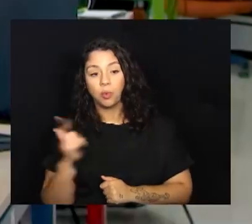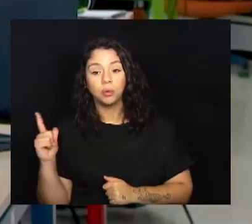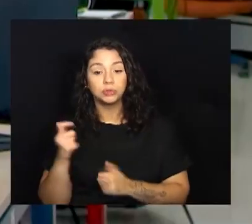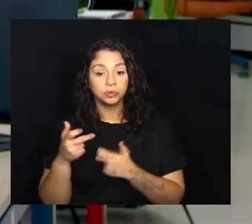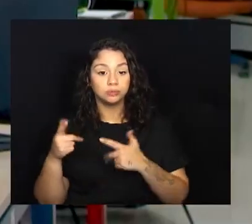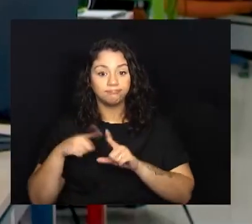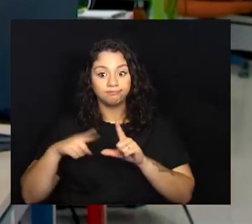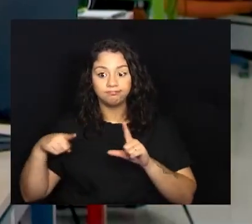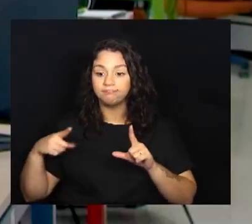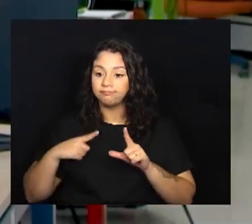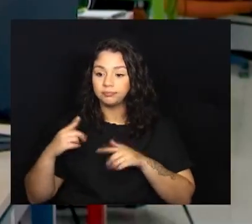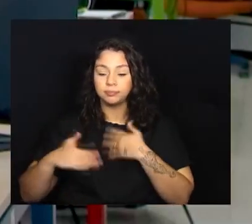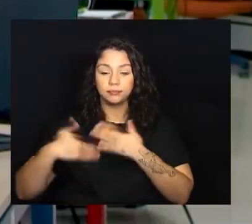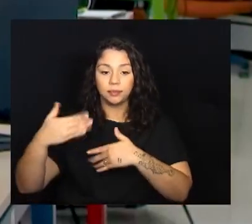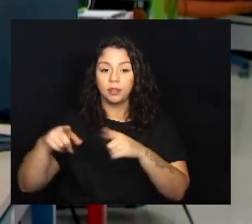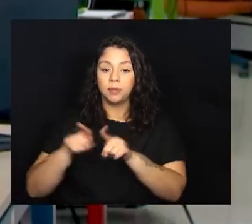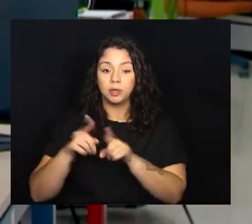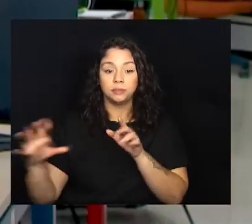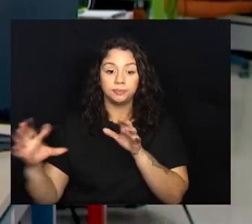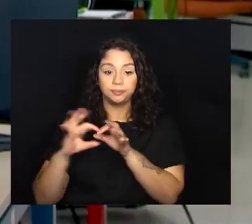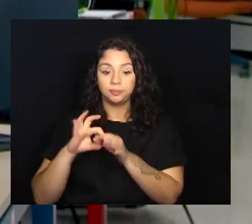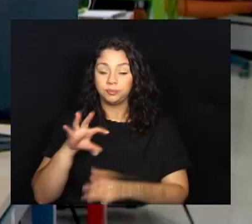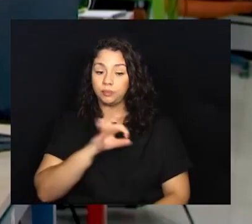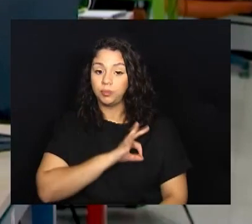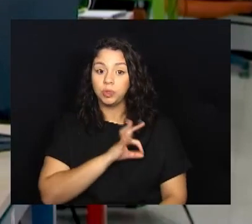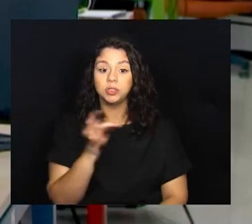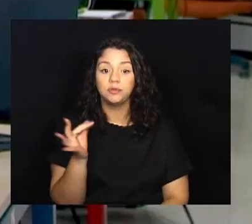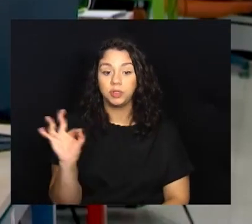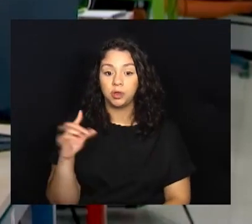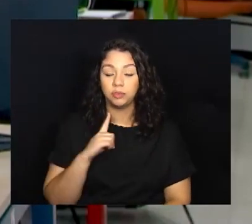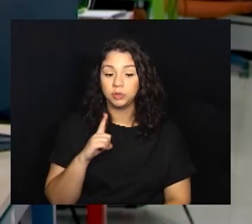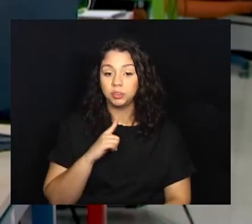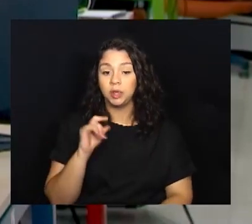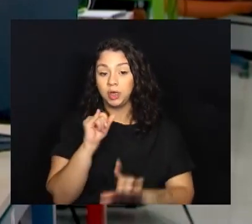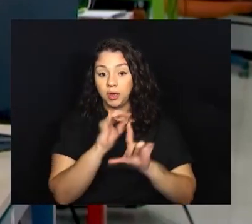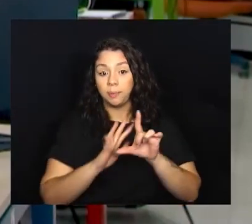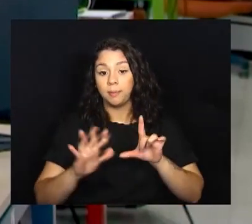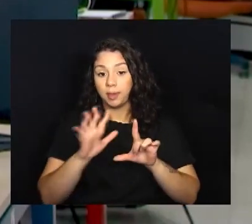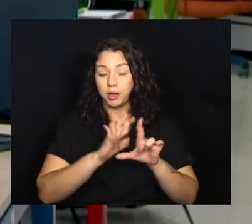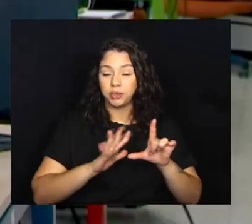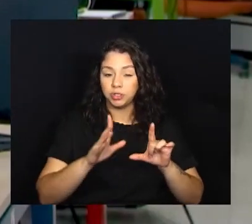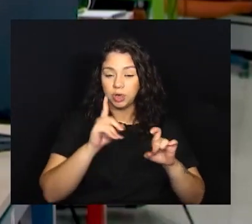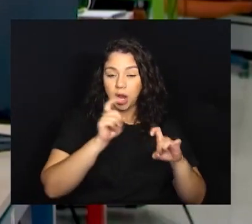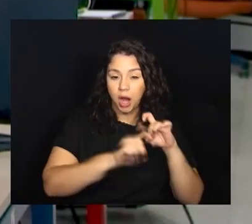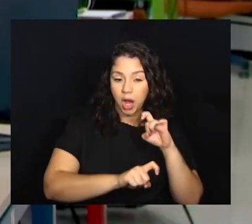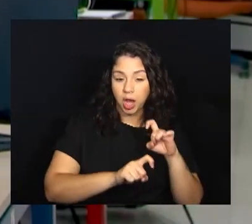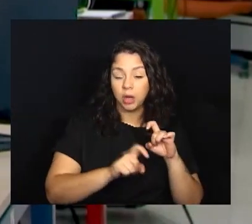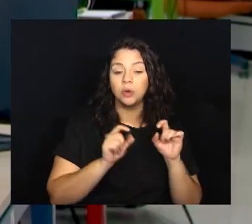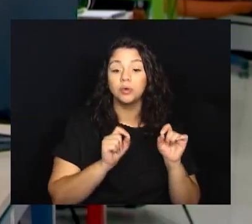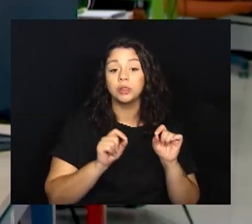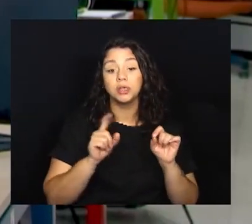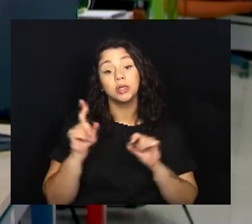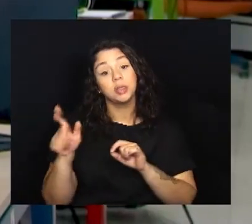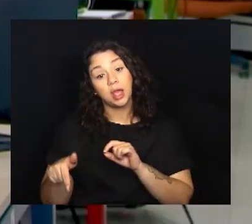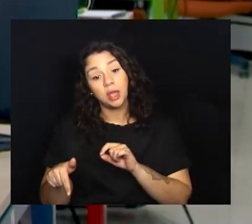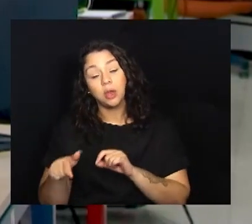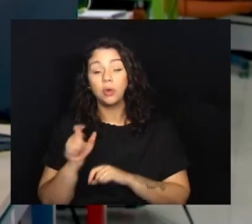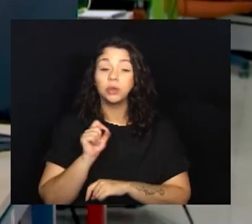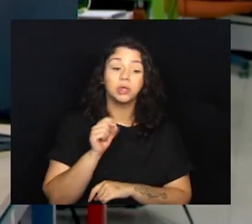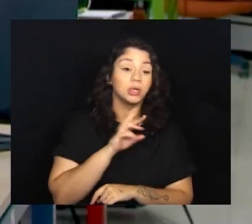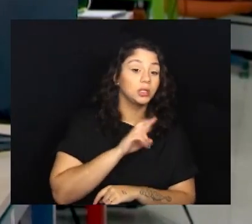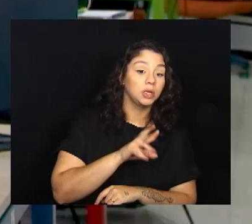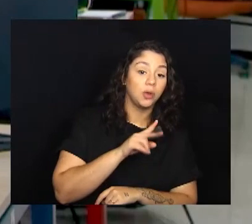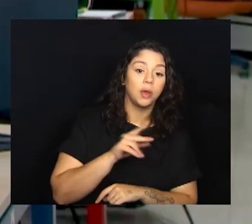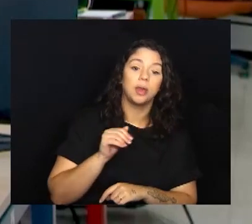é diretamente com a Polícia Federal, que é, de fato, ter imagens de abuso, identificar, classificar o que é abuso e o que não é abuso. Só que esse é muito